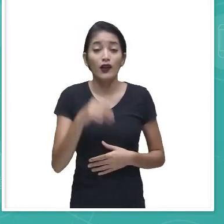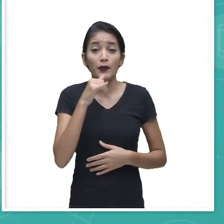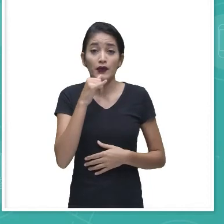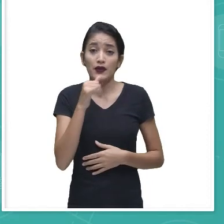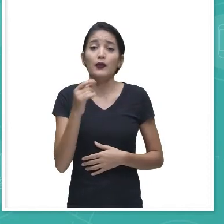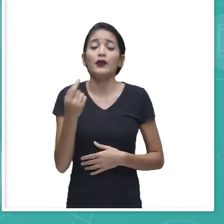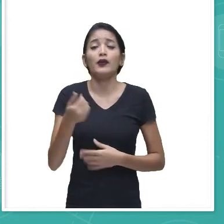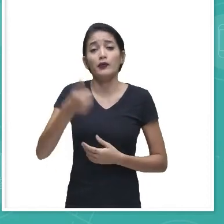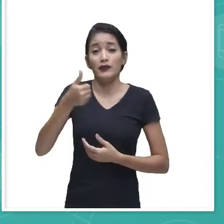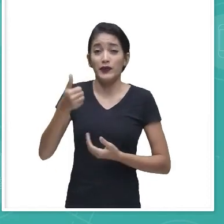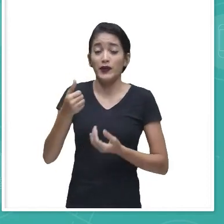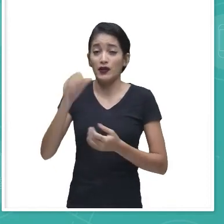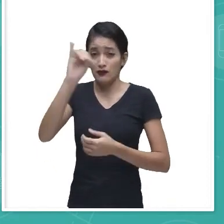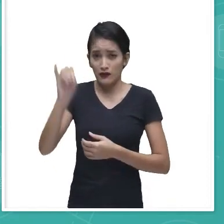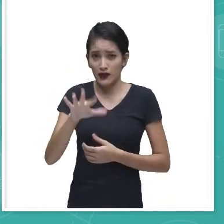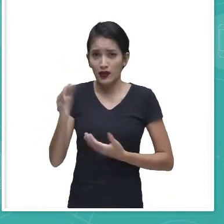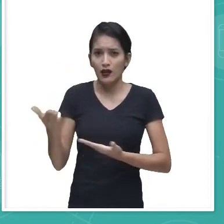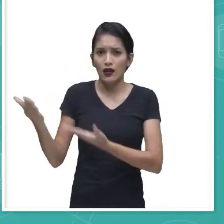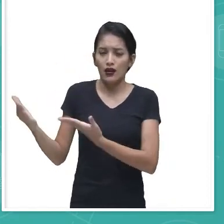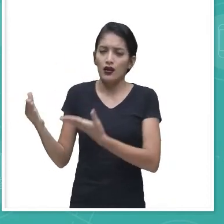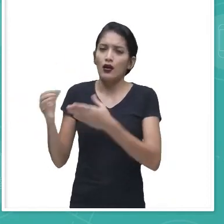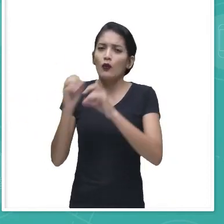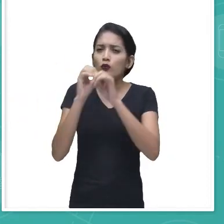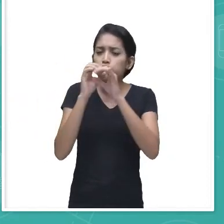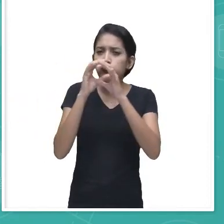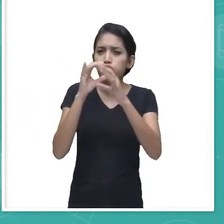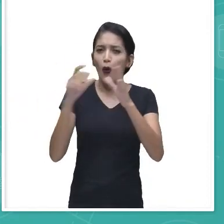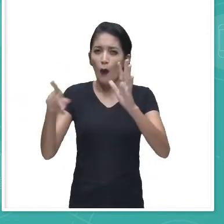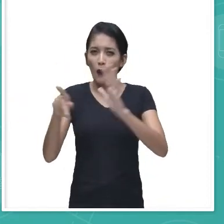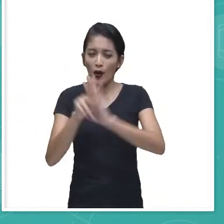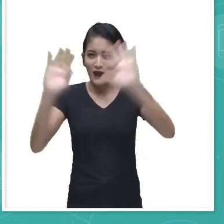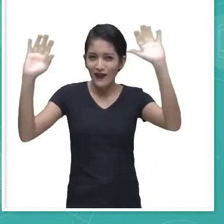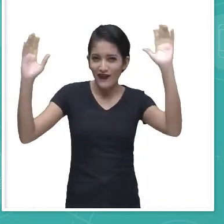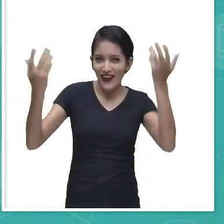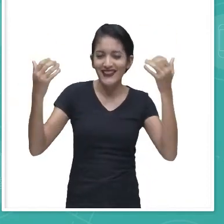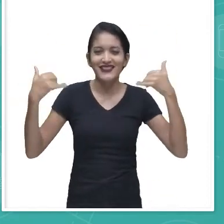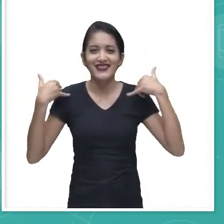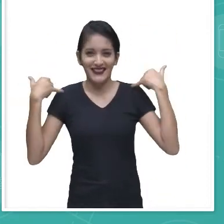imagem a gente vê o balão, né? Balão de festa de aniversário.